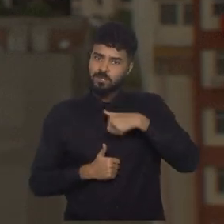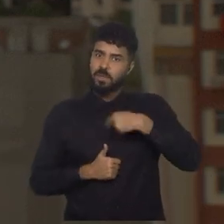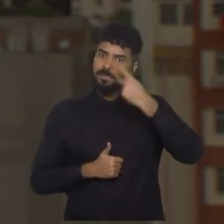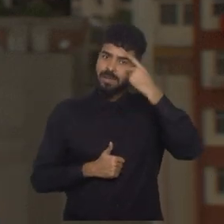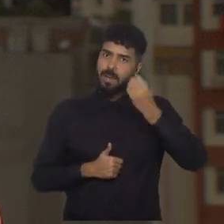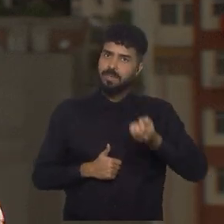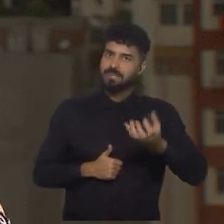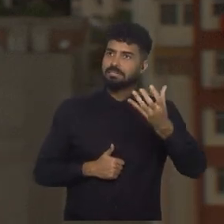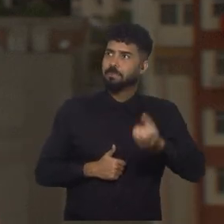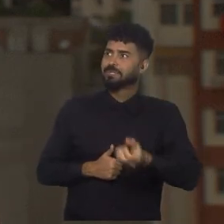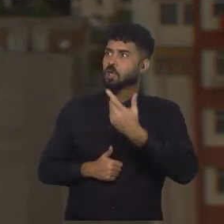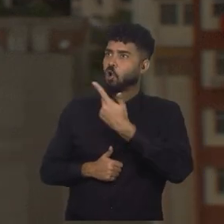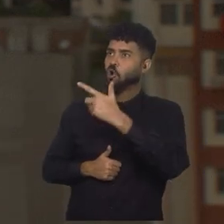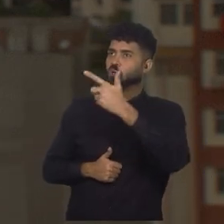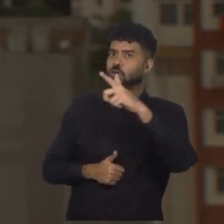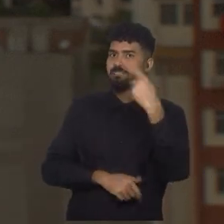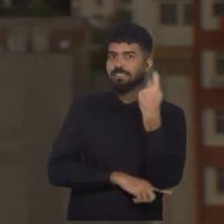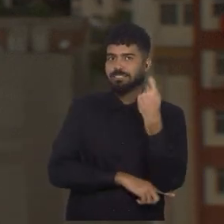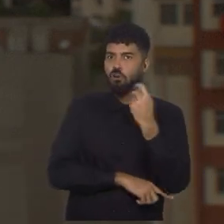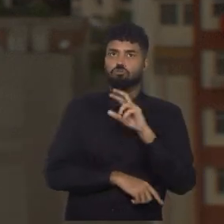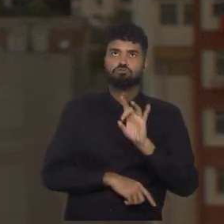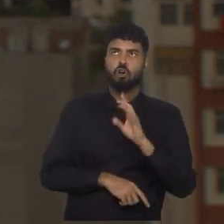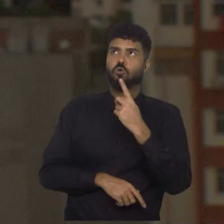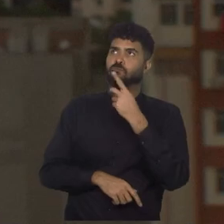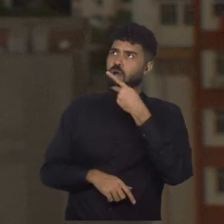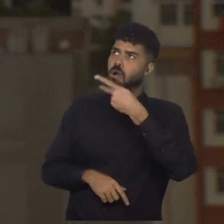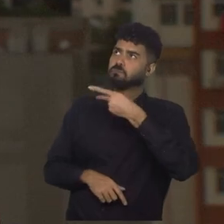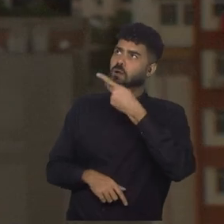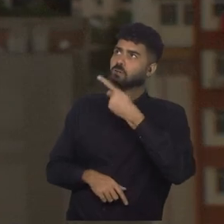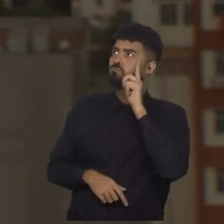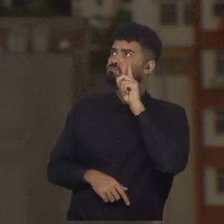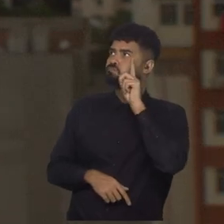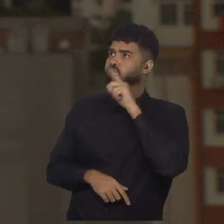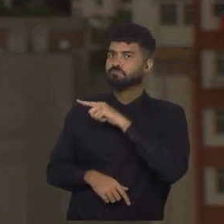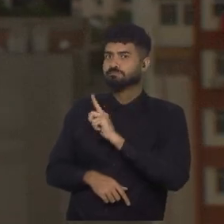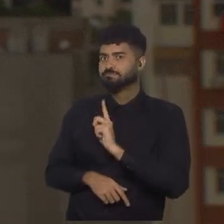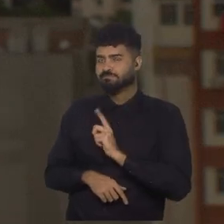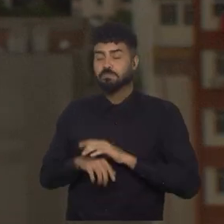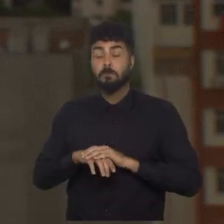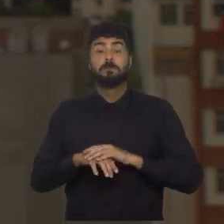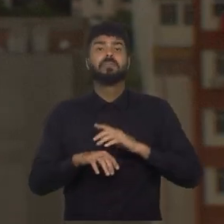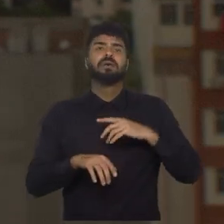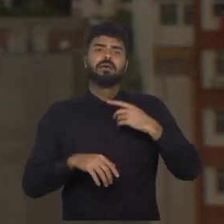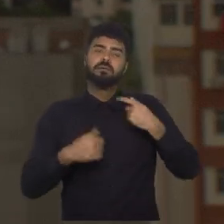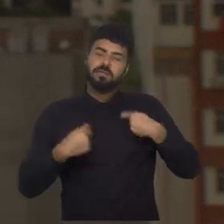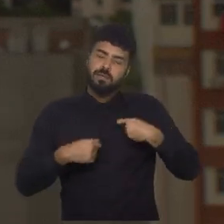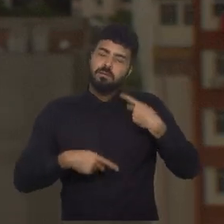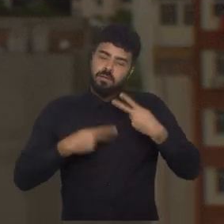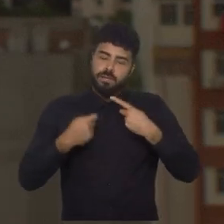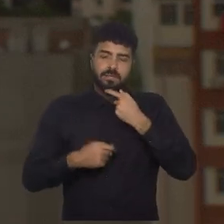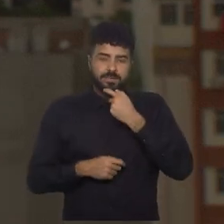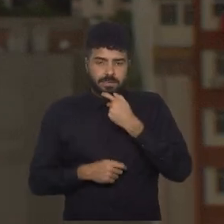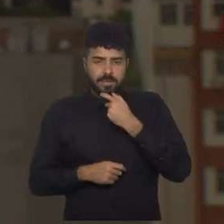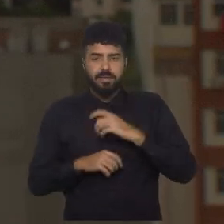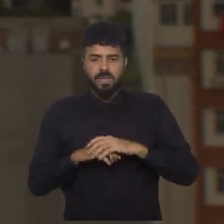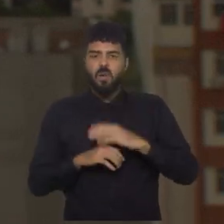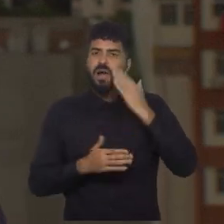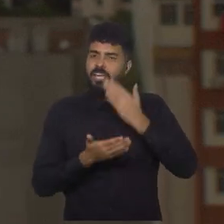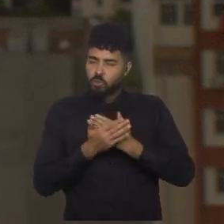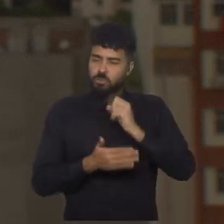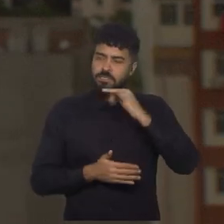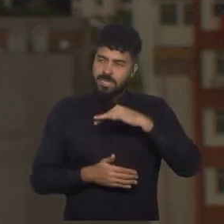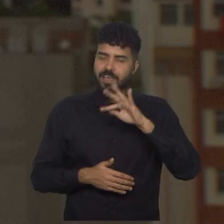colocar outras seleções que não os Estados Unidos. E não tem como deixar de falar, né, da Inglaterra. Acho, sim, que é a